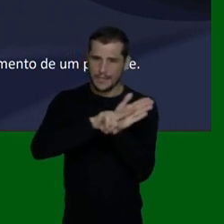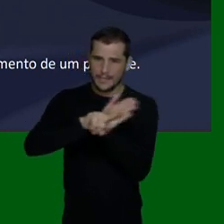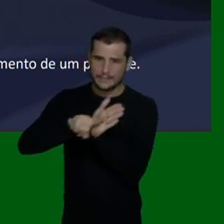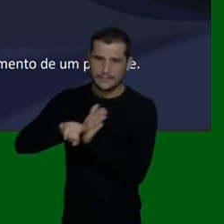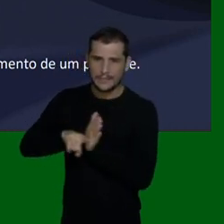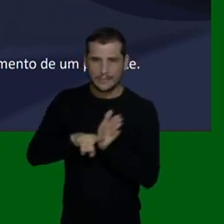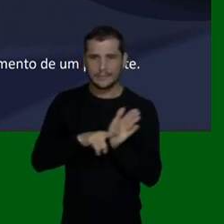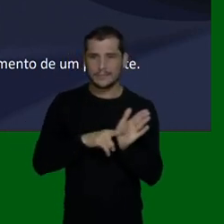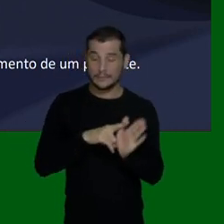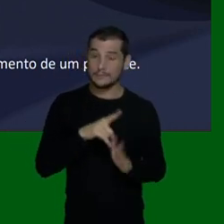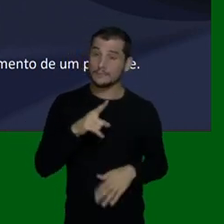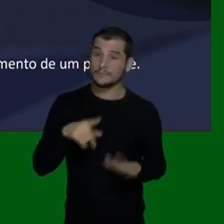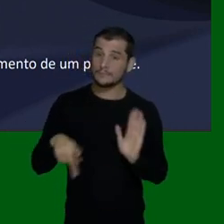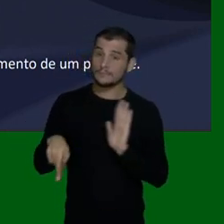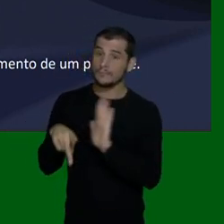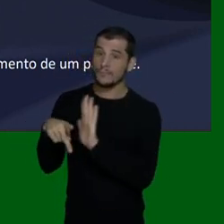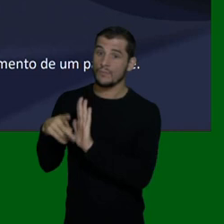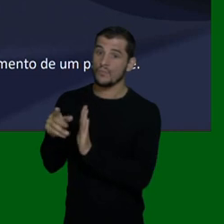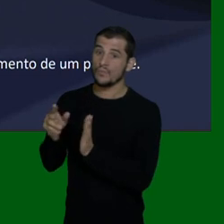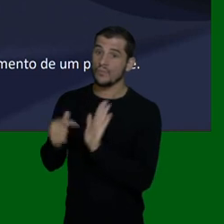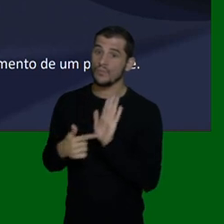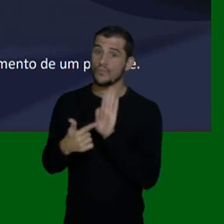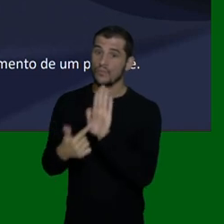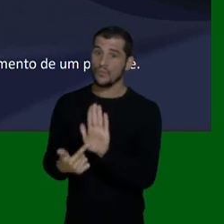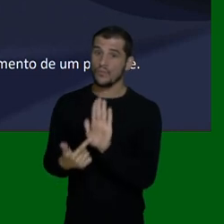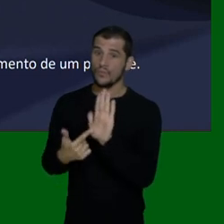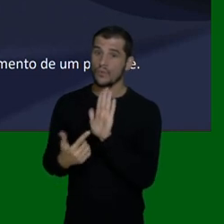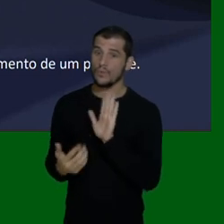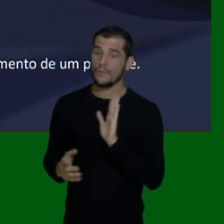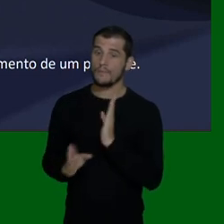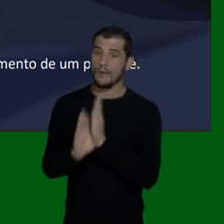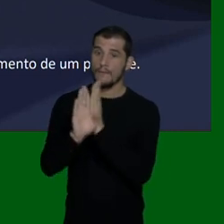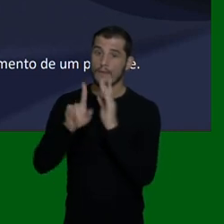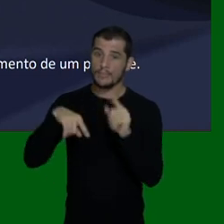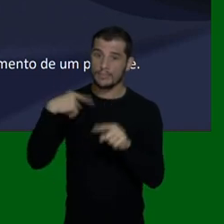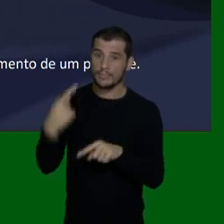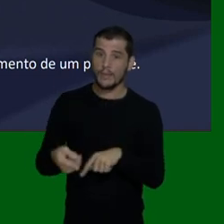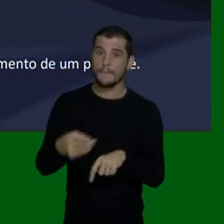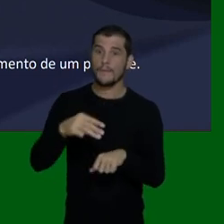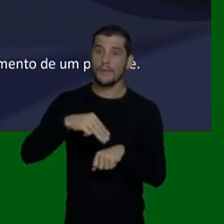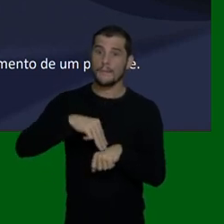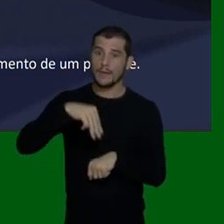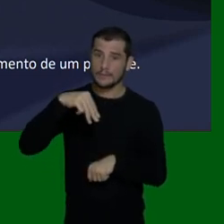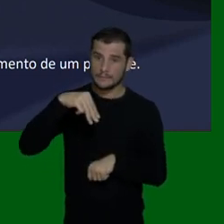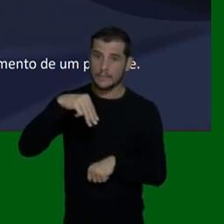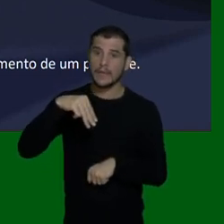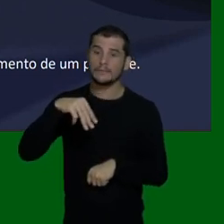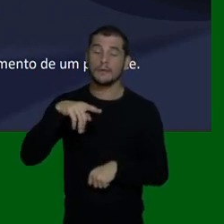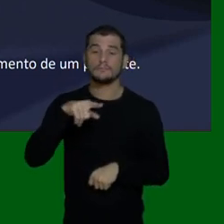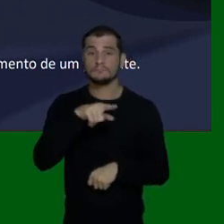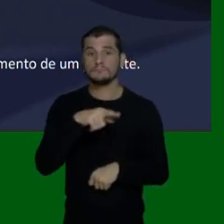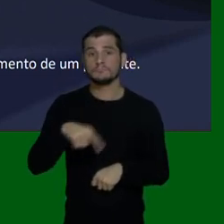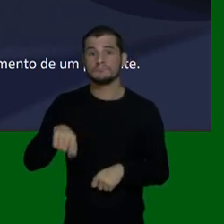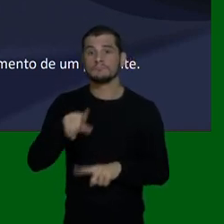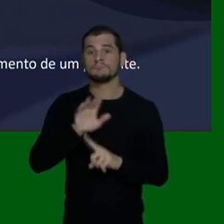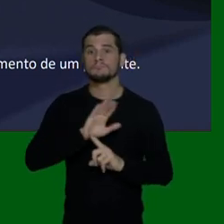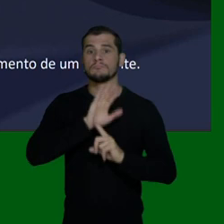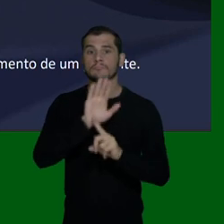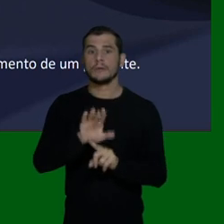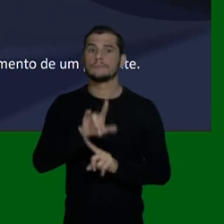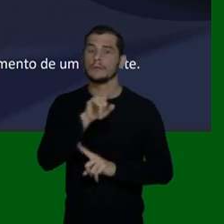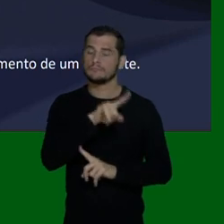lugares e que essa pesquisa depois deu uma origem ao meu mestrado por isso que eu disse para vocês que eu fui afim na